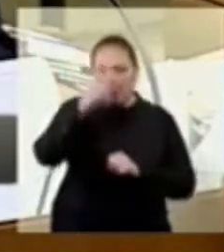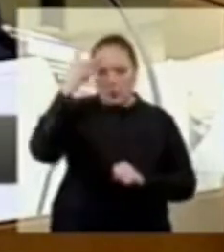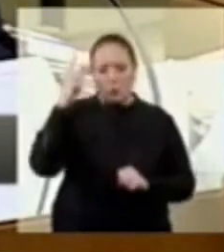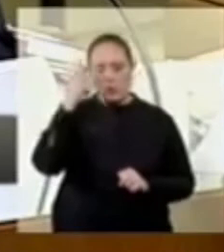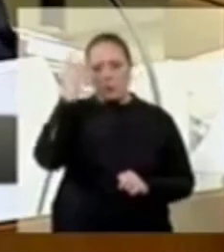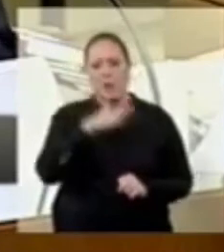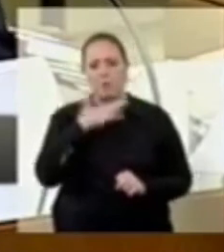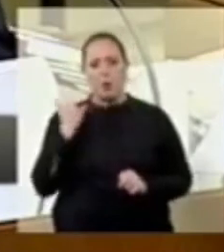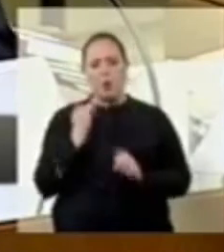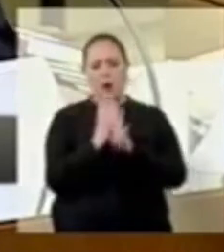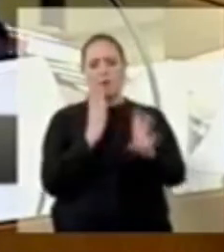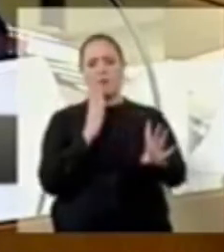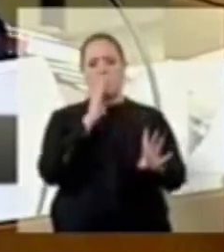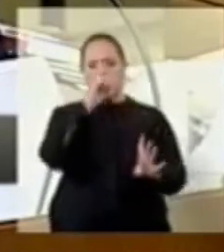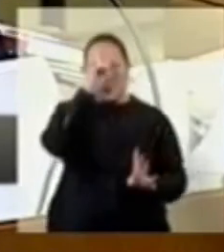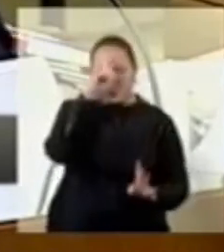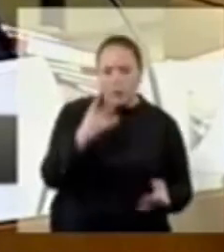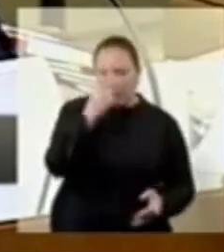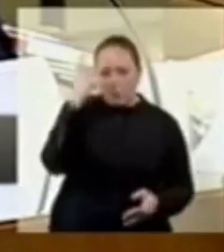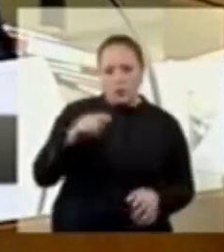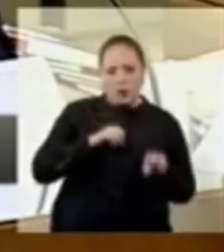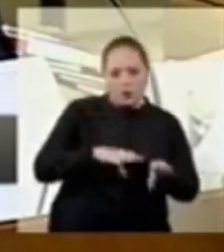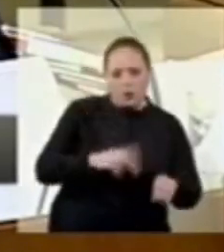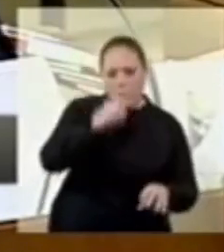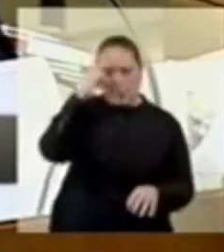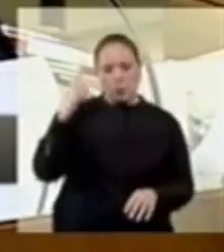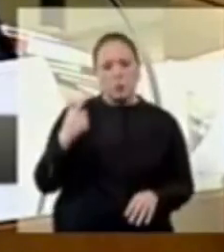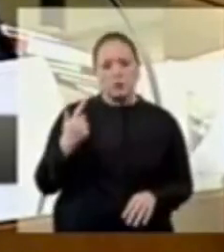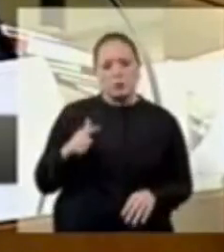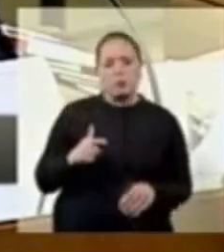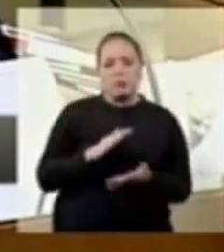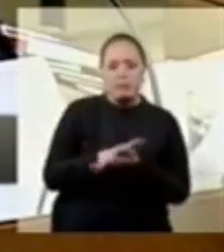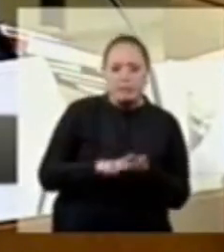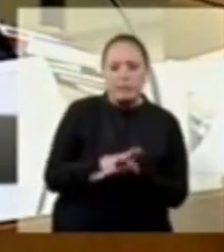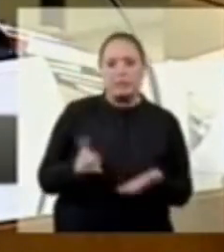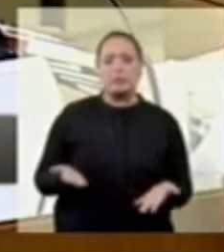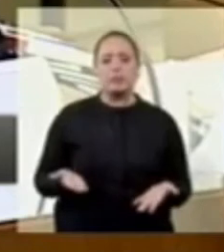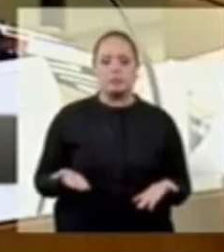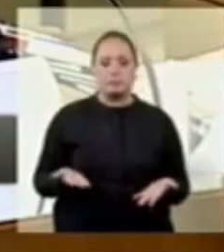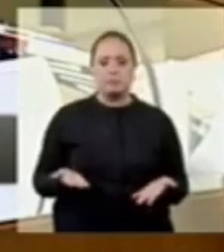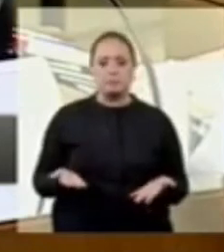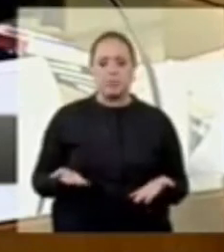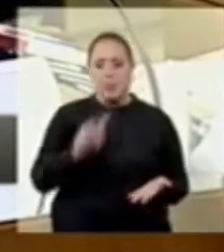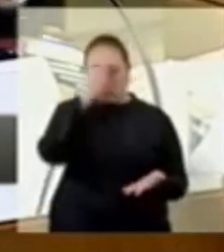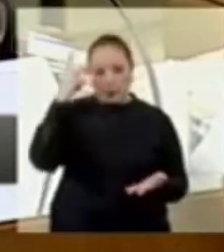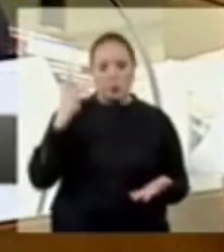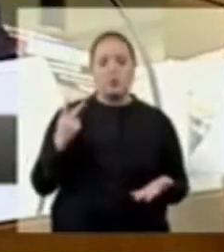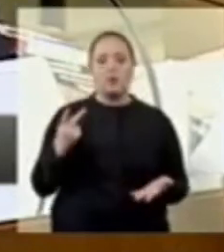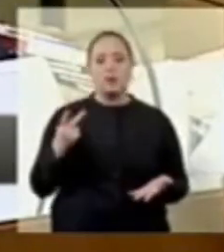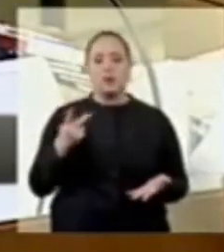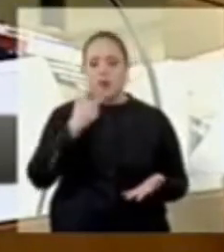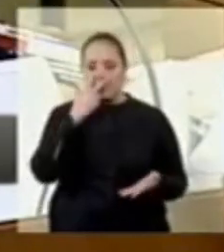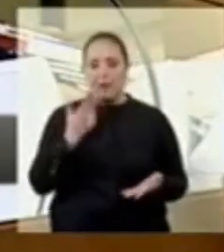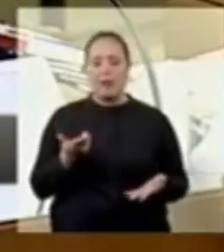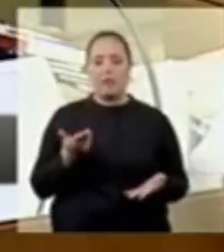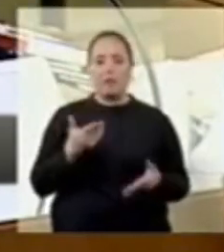saúde gente que não recebem educação gente que morre na estrada que não sofreu a reforma gente que anda enlatada em